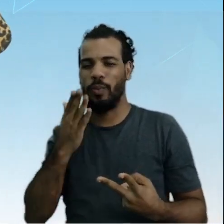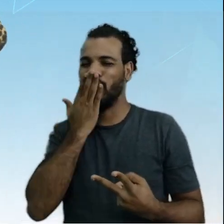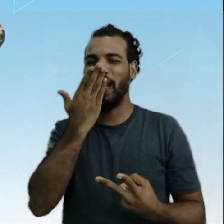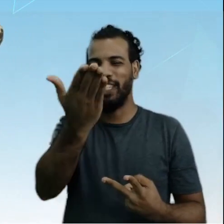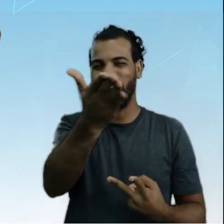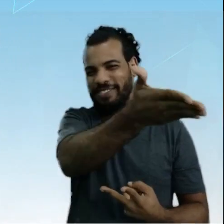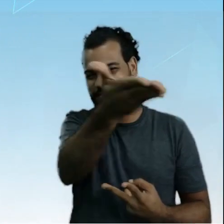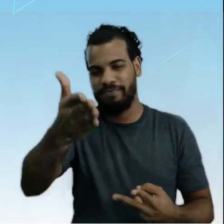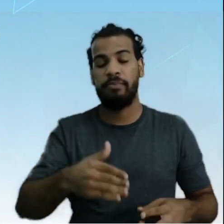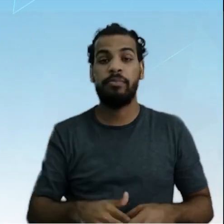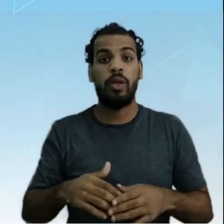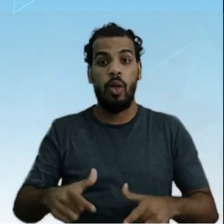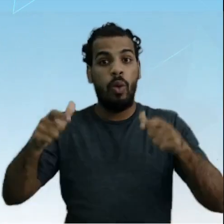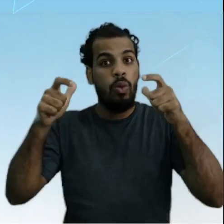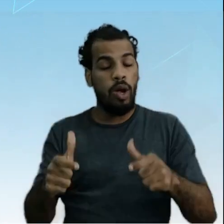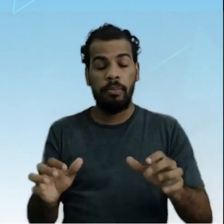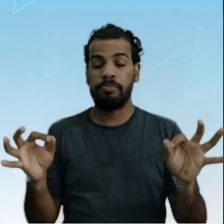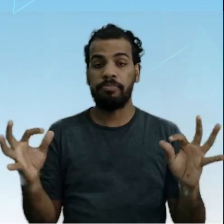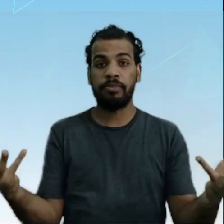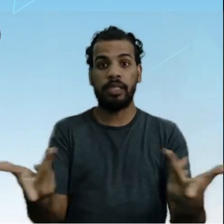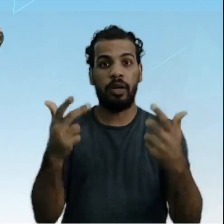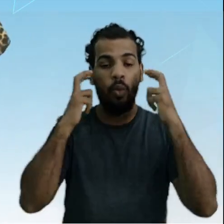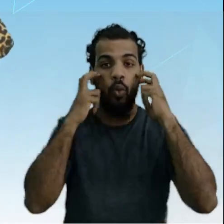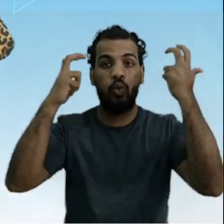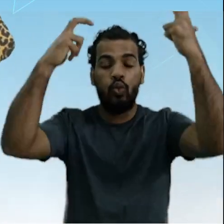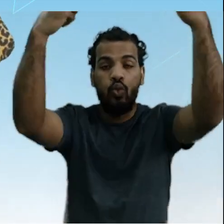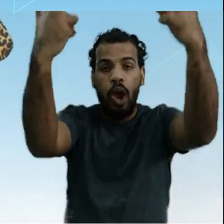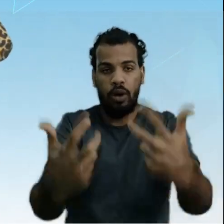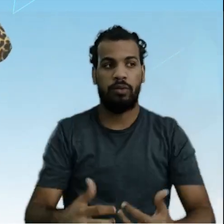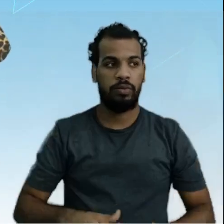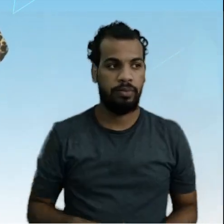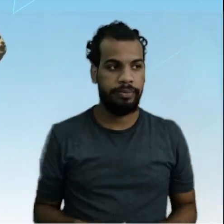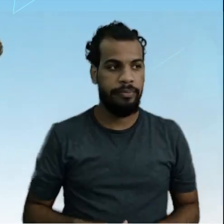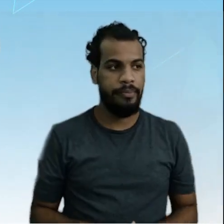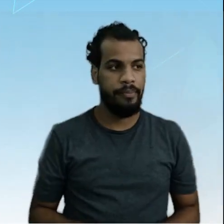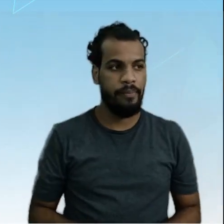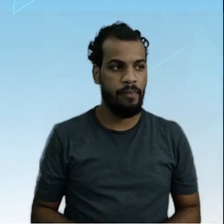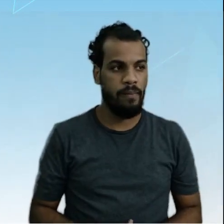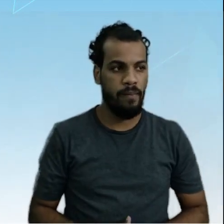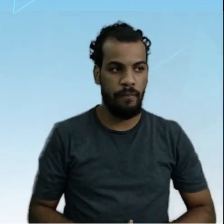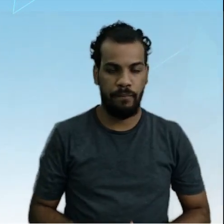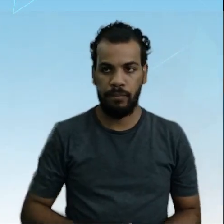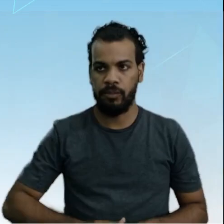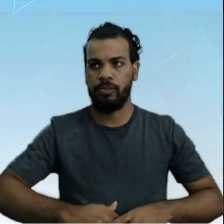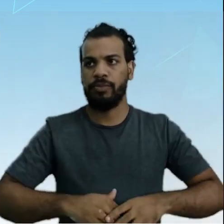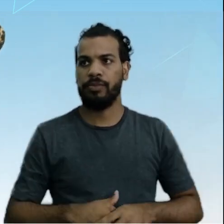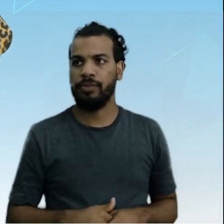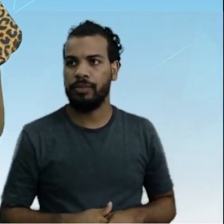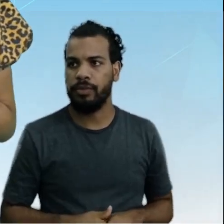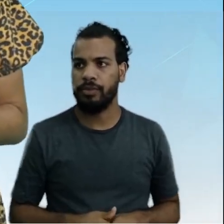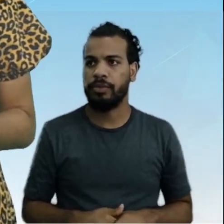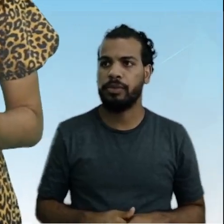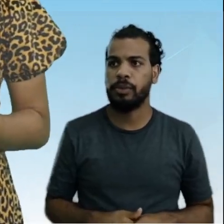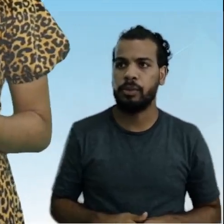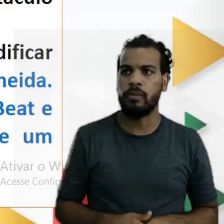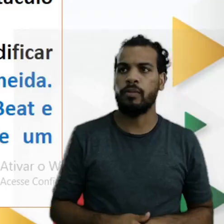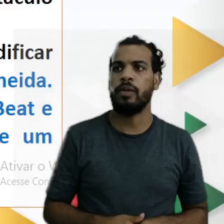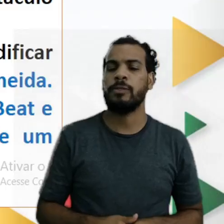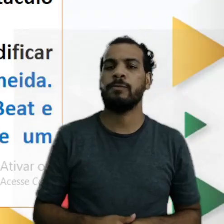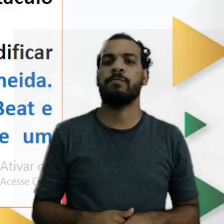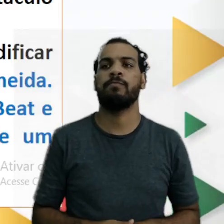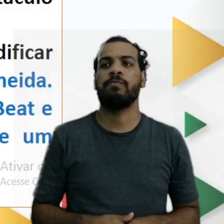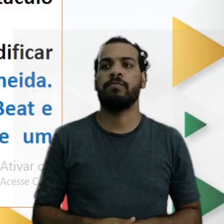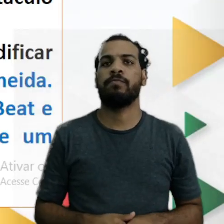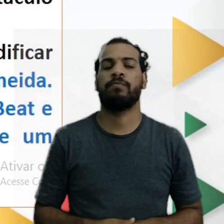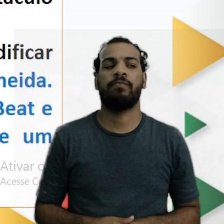é um lugar rico, principalmente cultural. E eu gostaria também de voltar aqui ao slide. O terceiro ponto aqui, bem interessante,